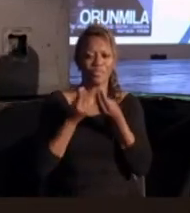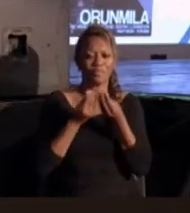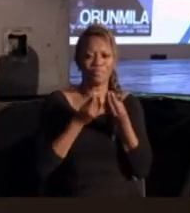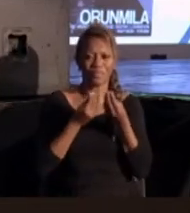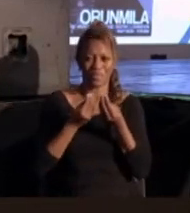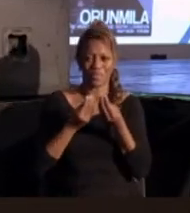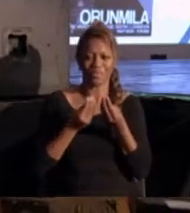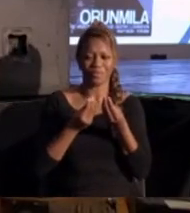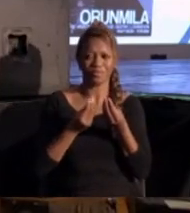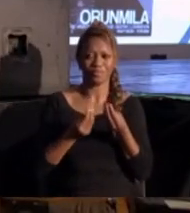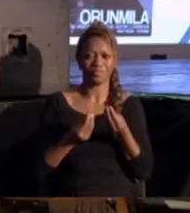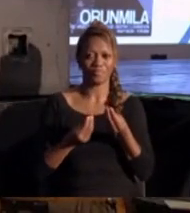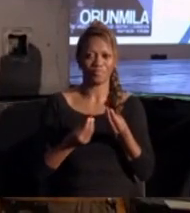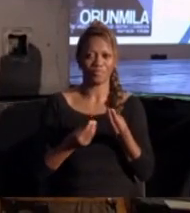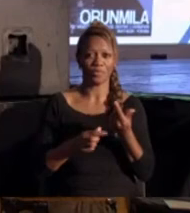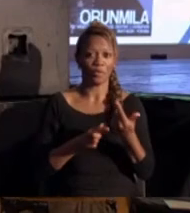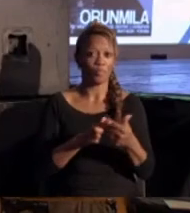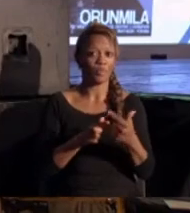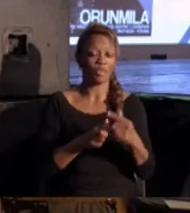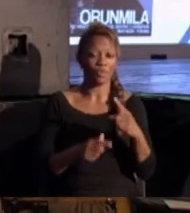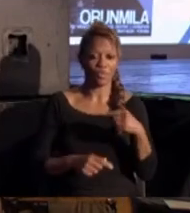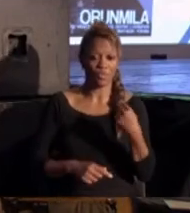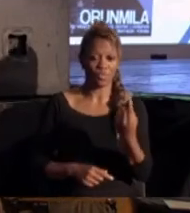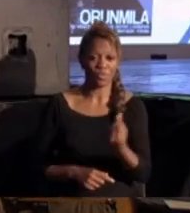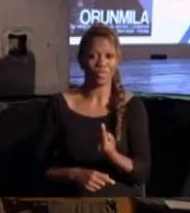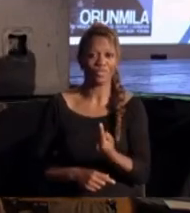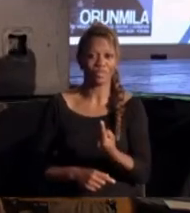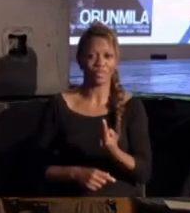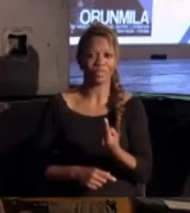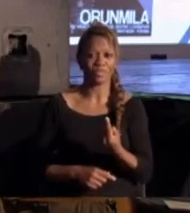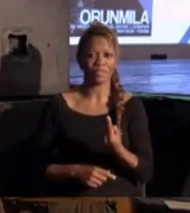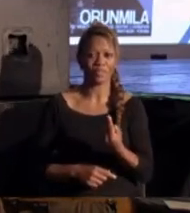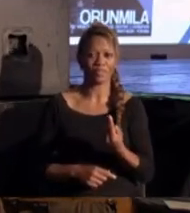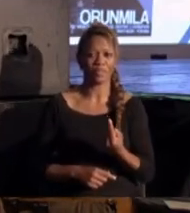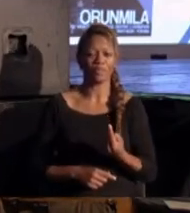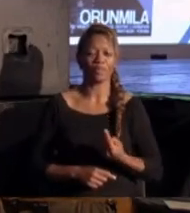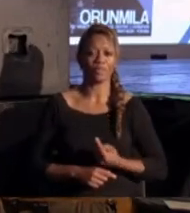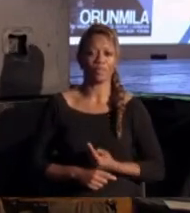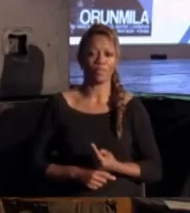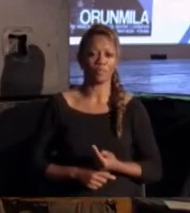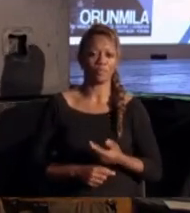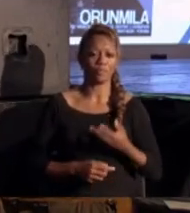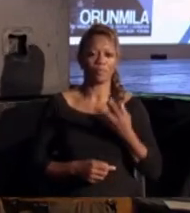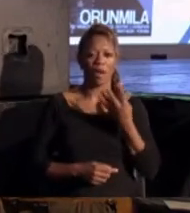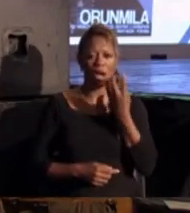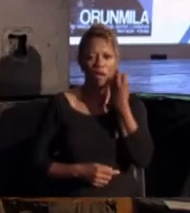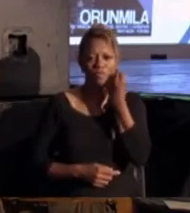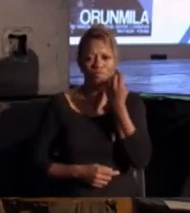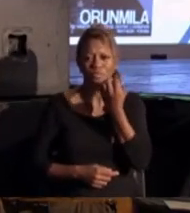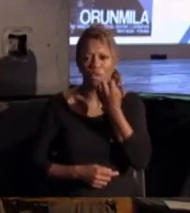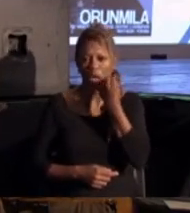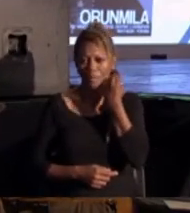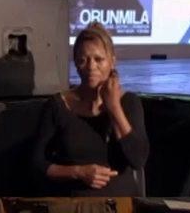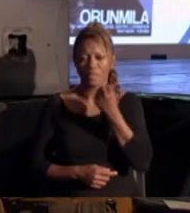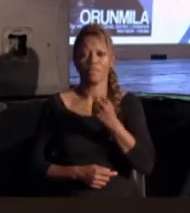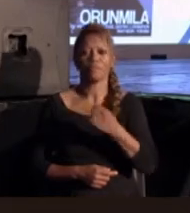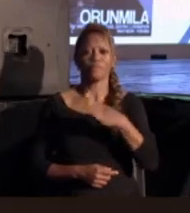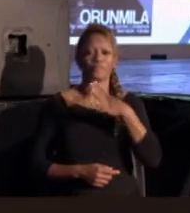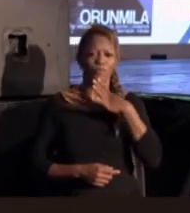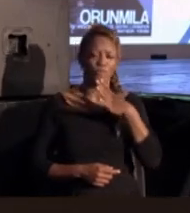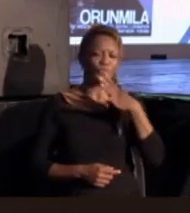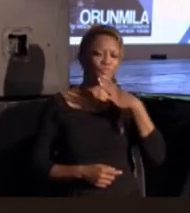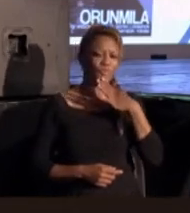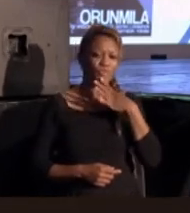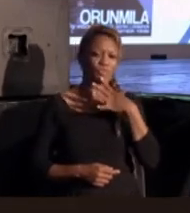muito vinculada, porque nós somos seres que nos alimentamos. O conhecimento e os afetos,